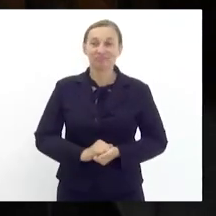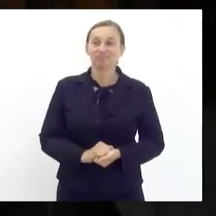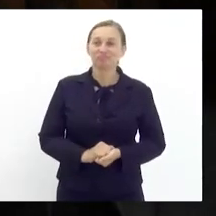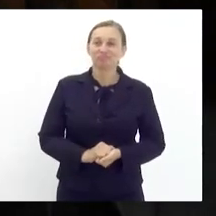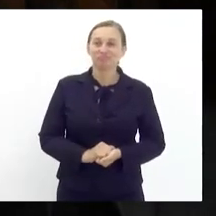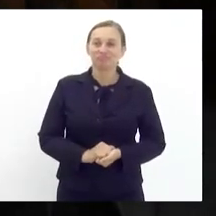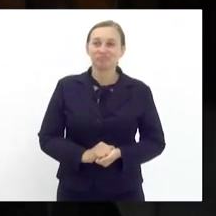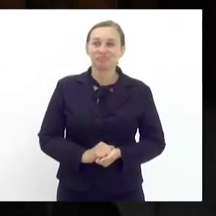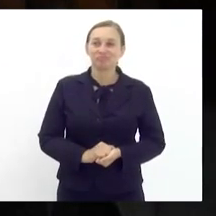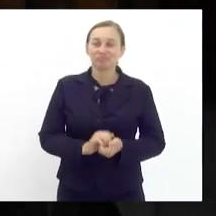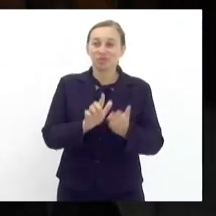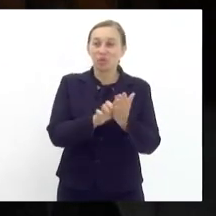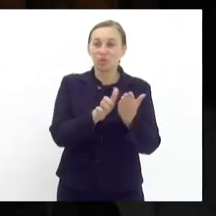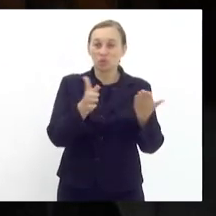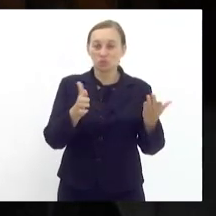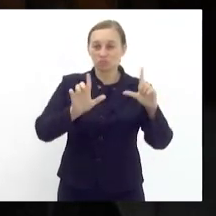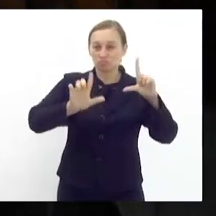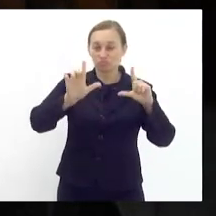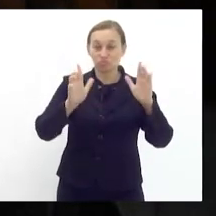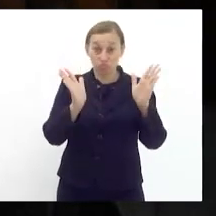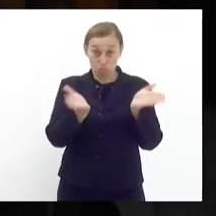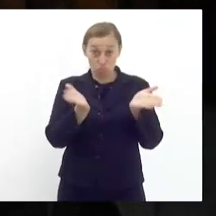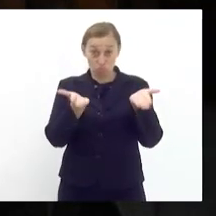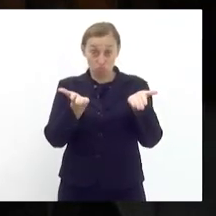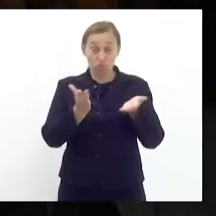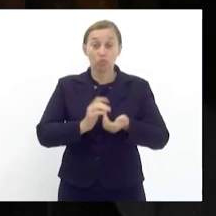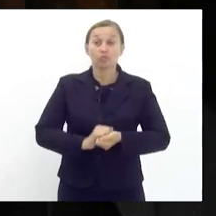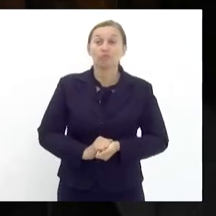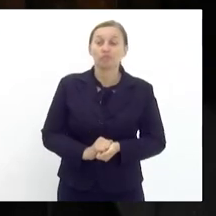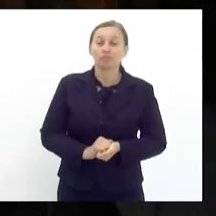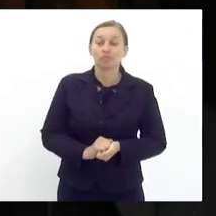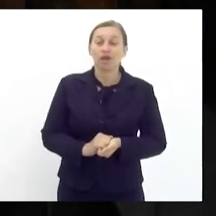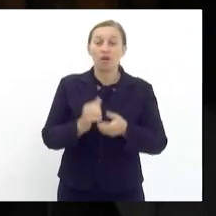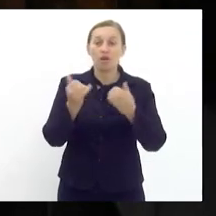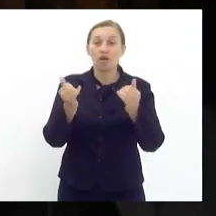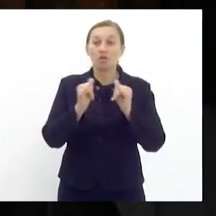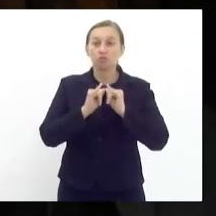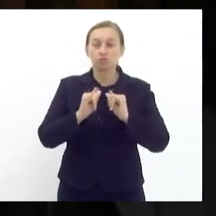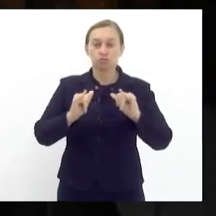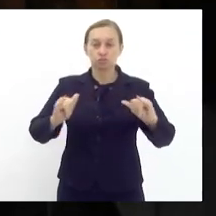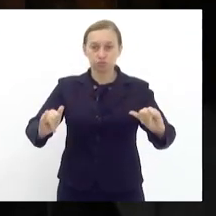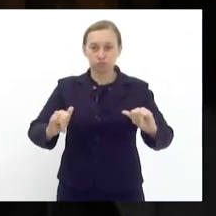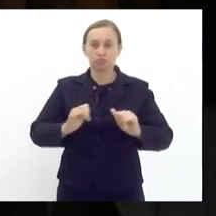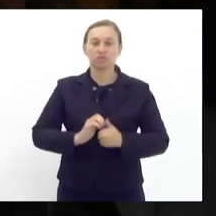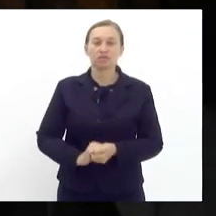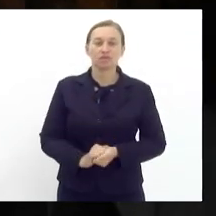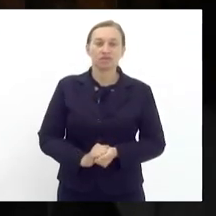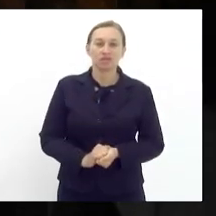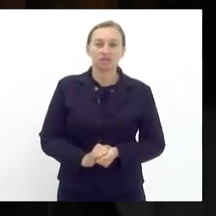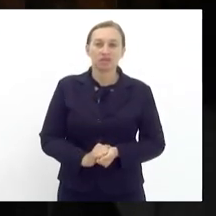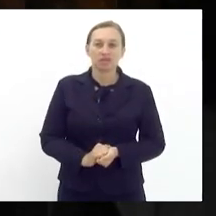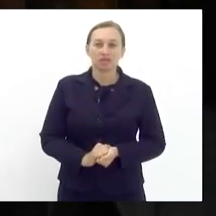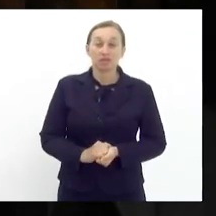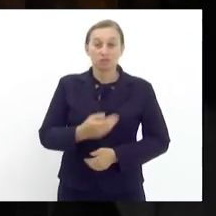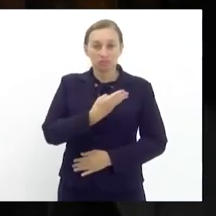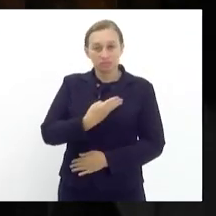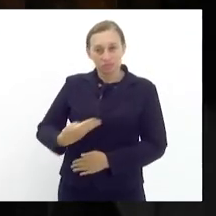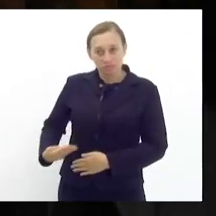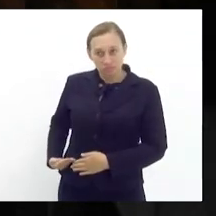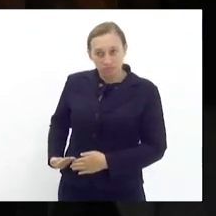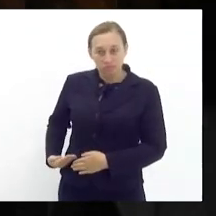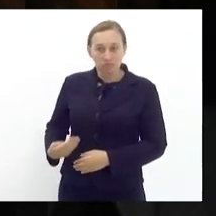o jornais de hoje anunciaram que o governador